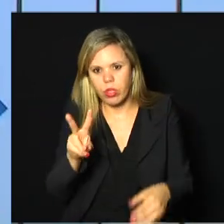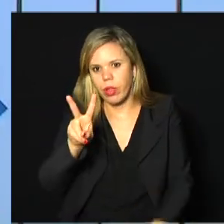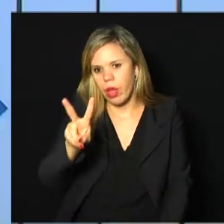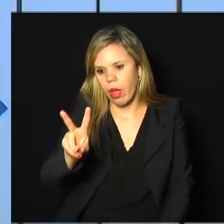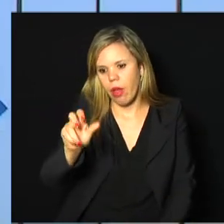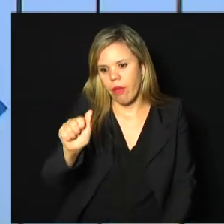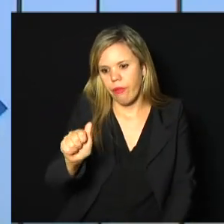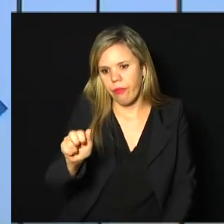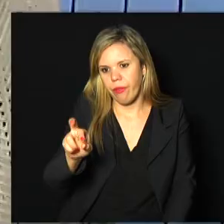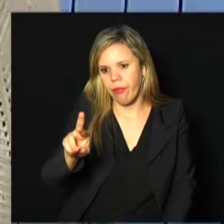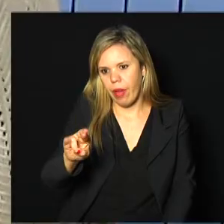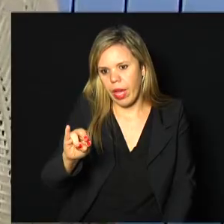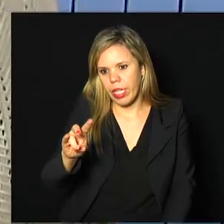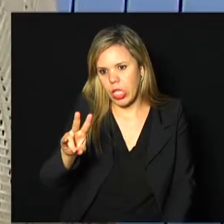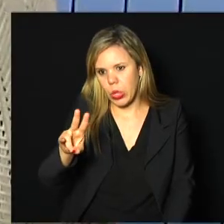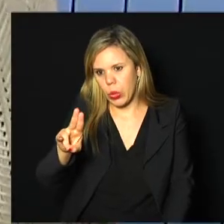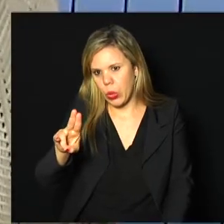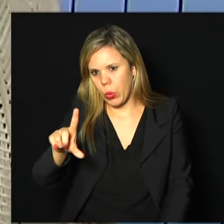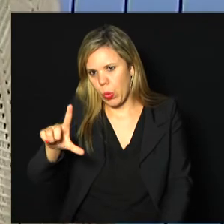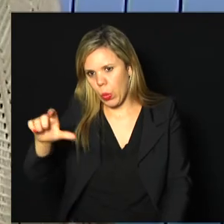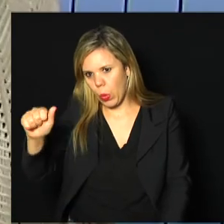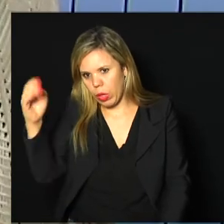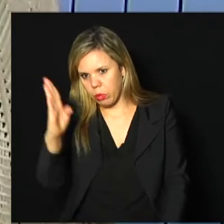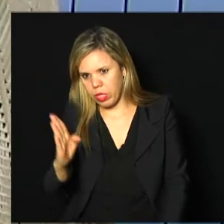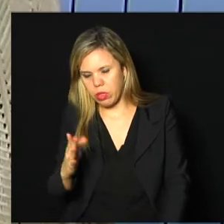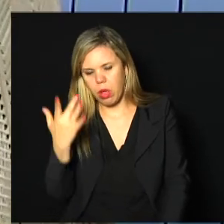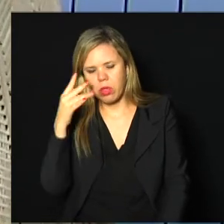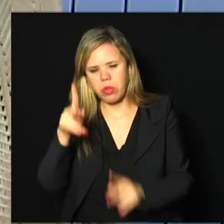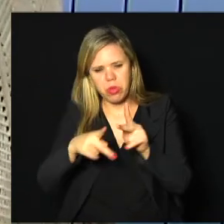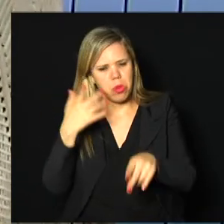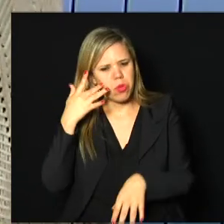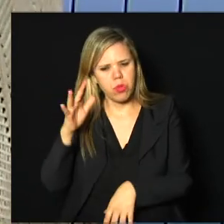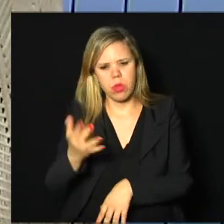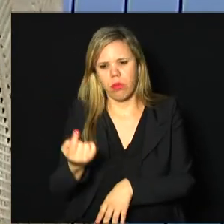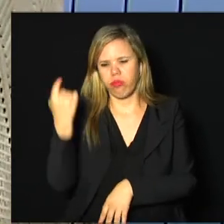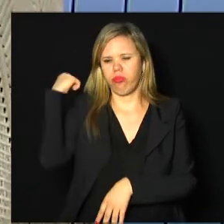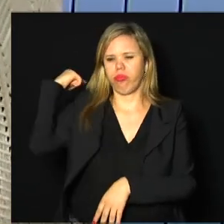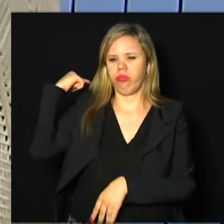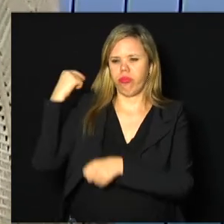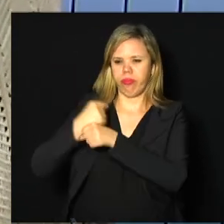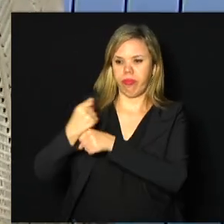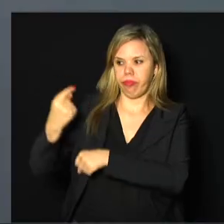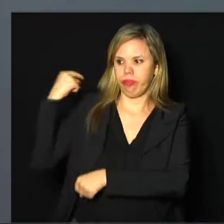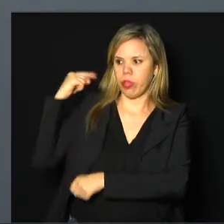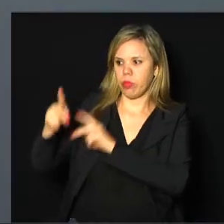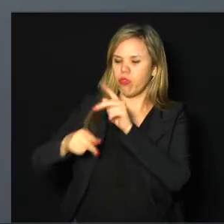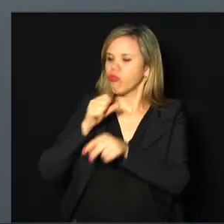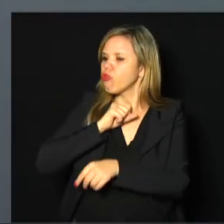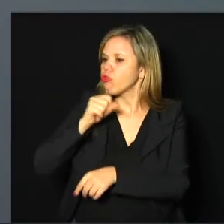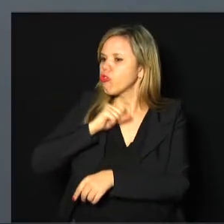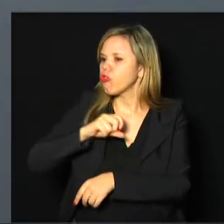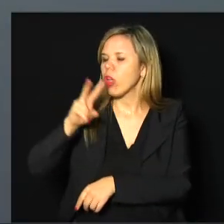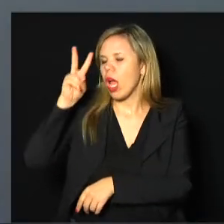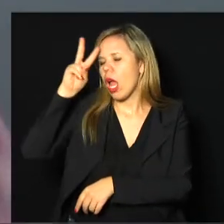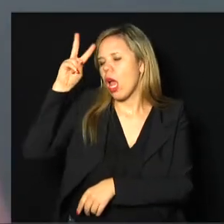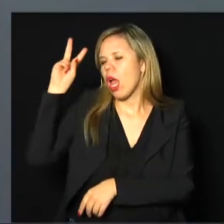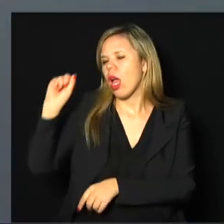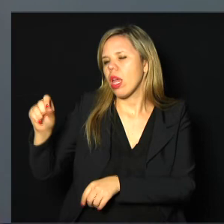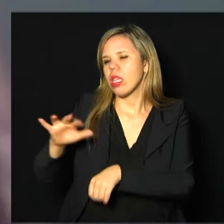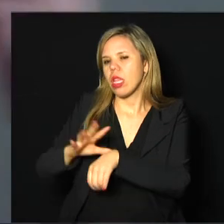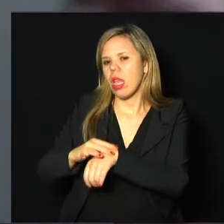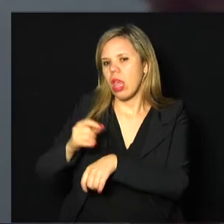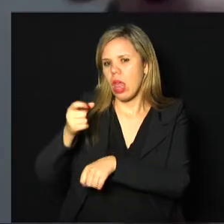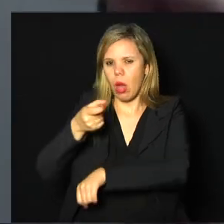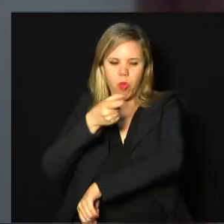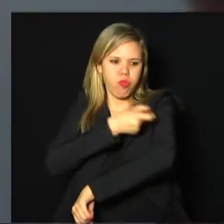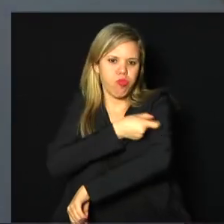a varíola aqui no Brasil. Pois é, a varíola acho que ninguém sabe, né? Talvez alguns mais velhos conheçam, lembra